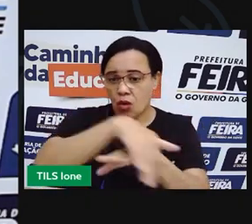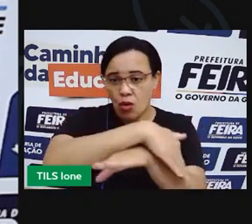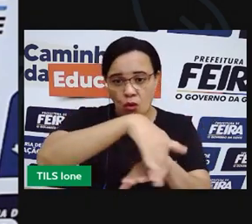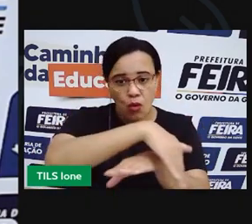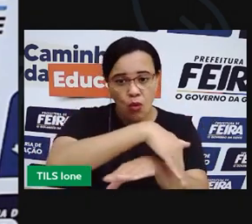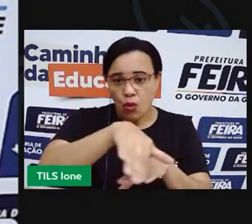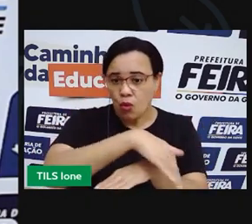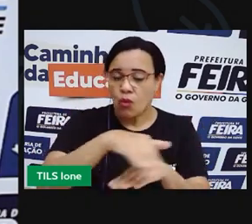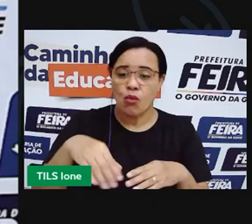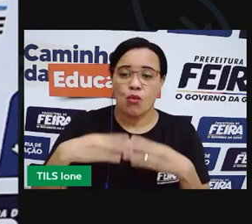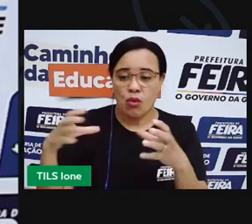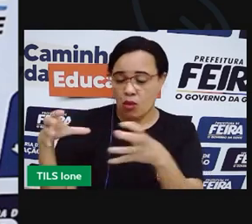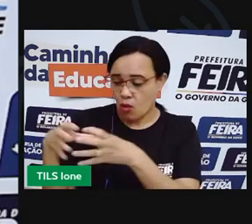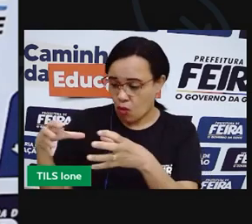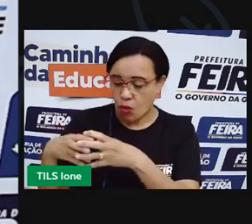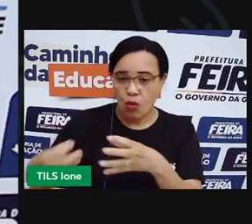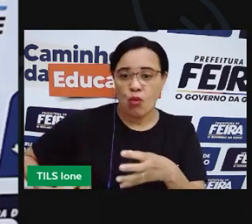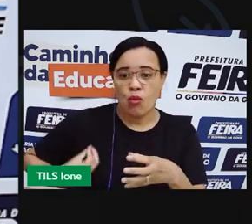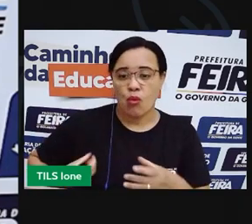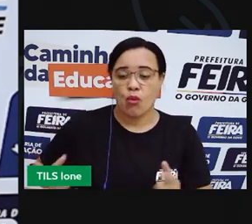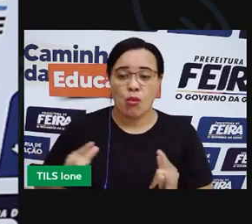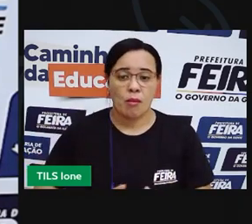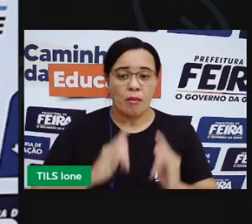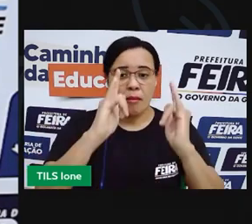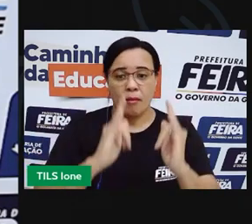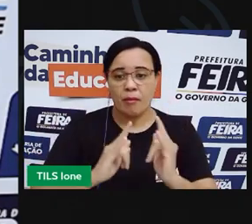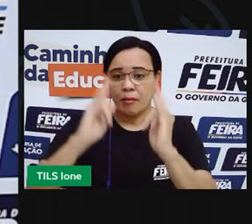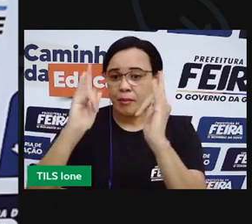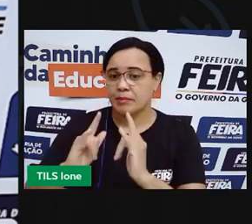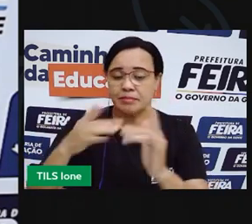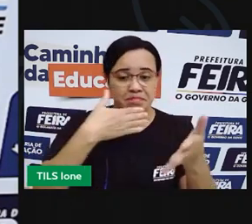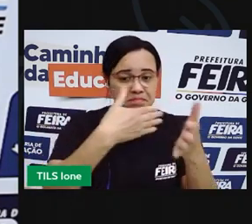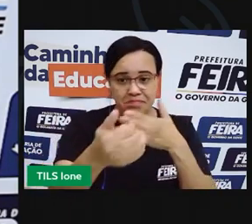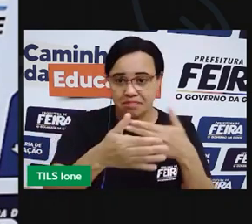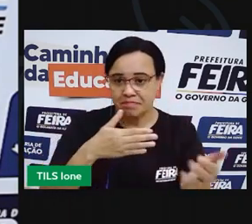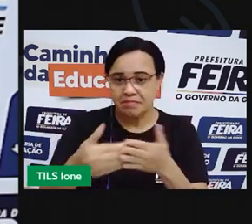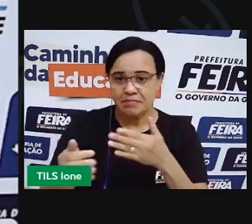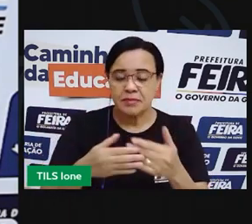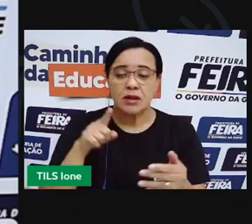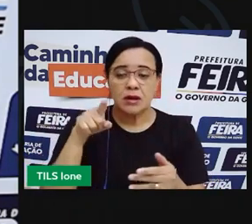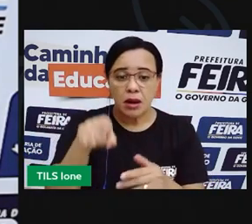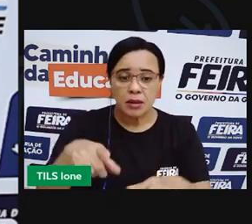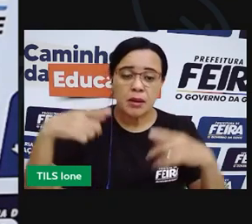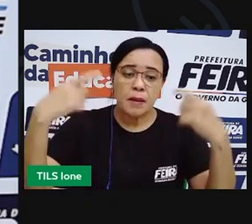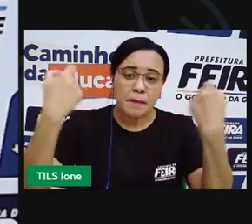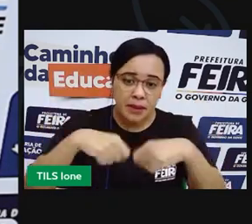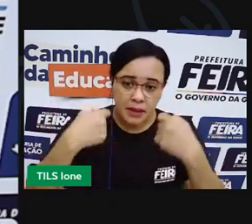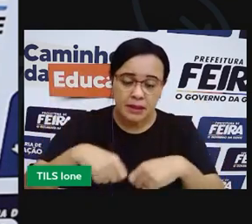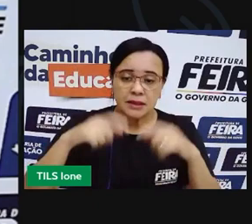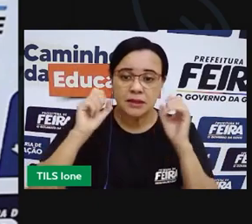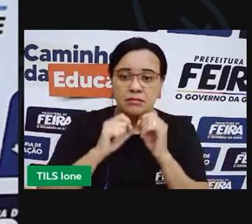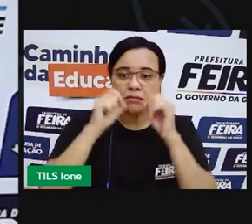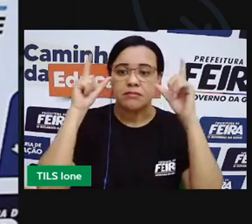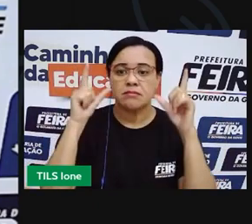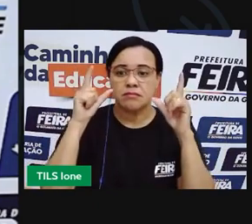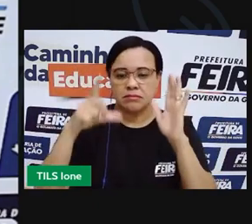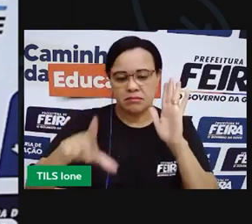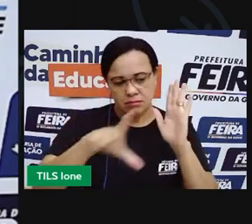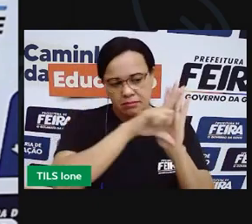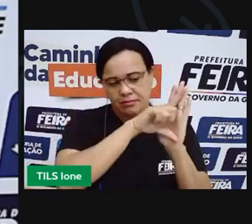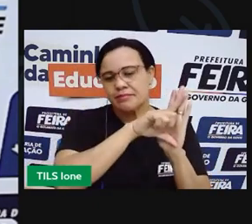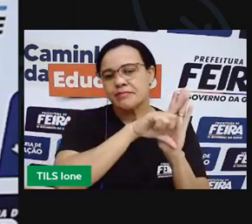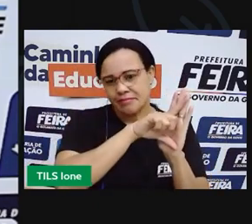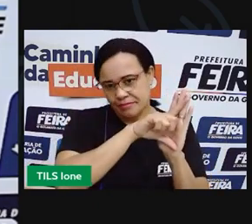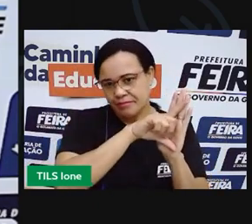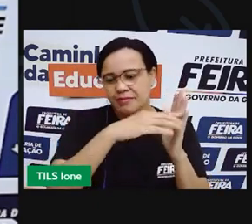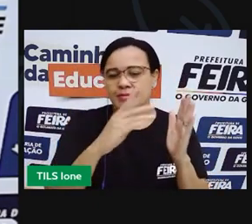seu condomínio, no seu prédio, se você mora em apartamento, você deve estar atento à lei do